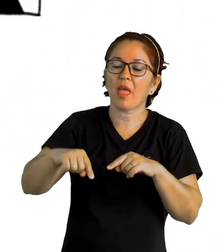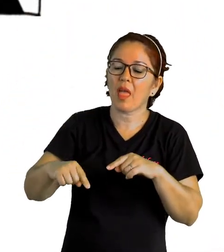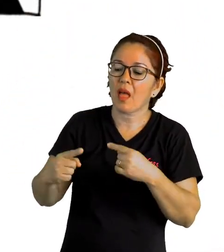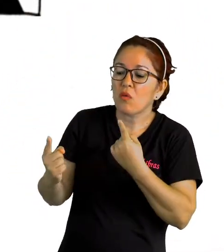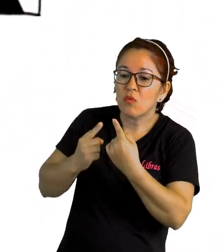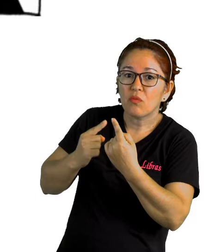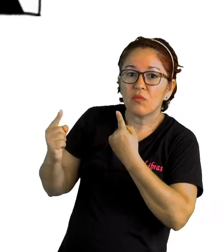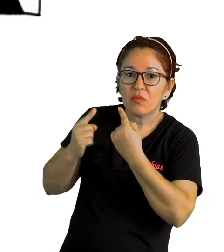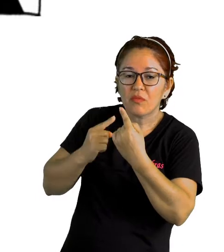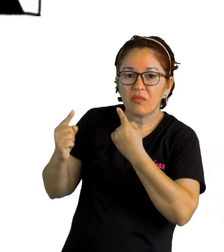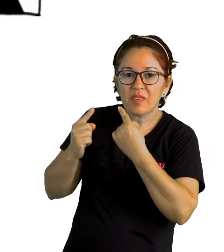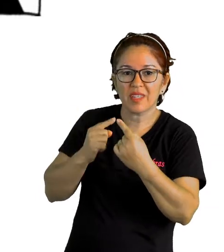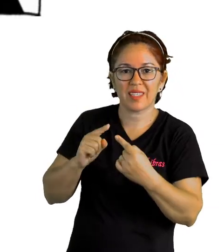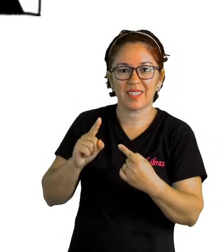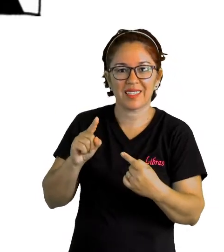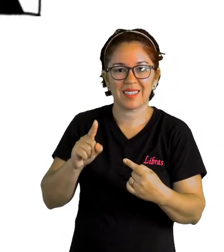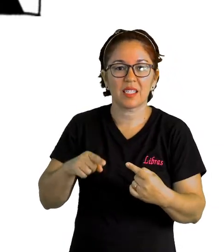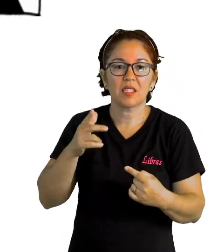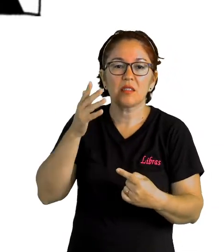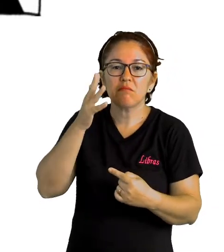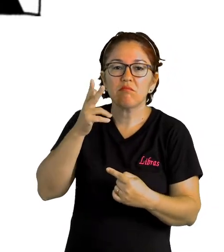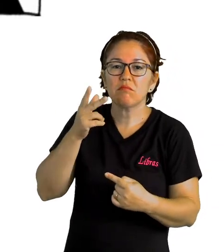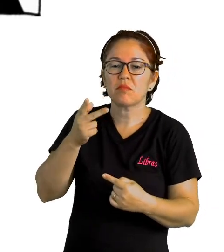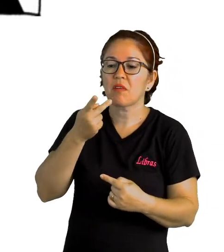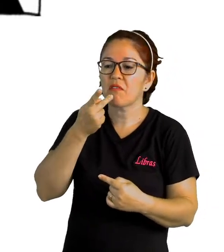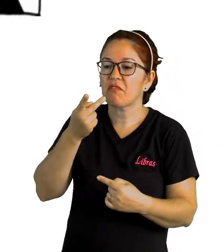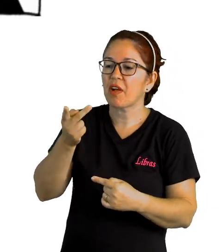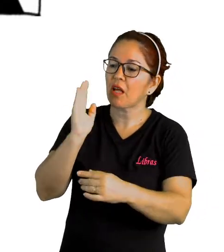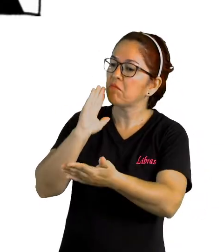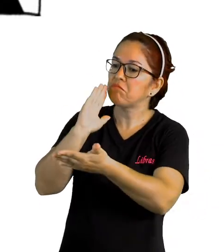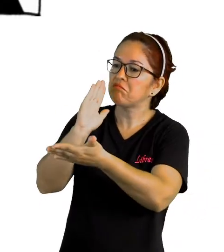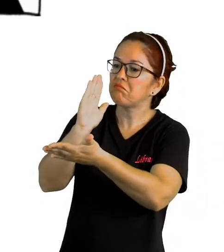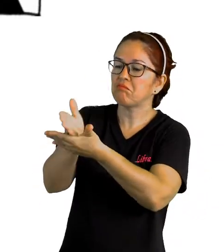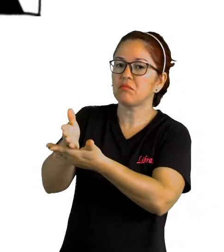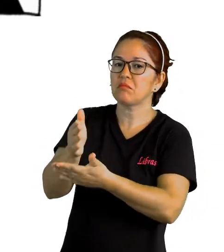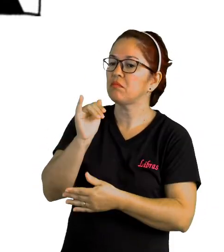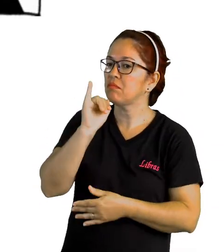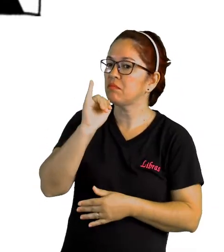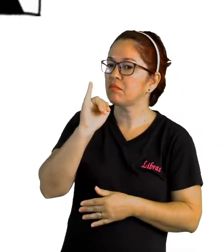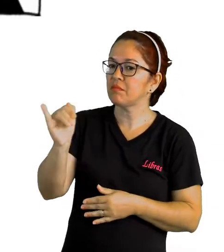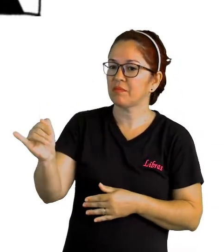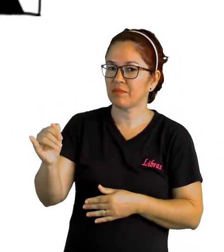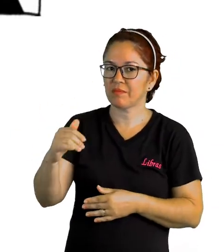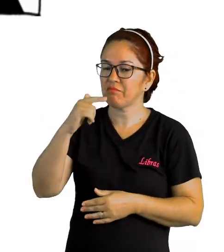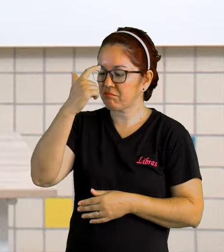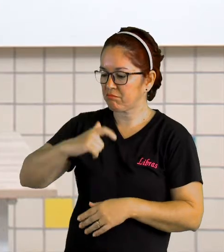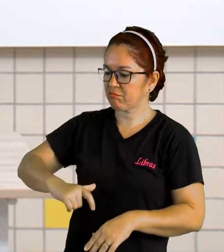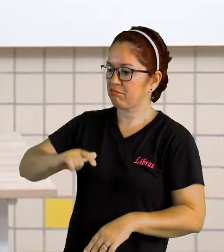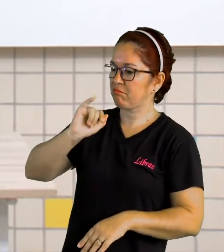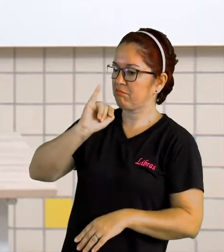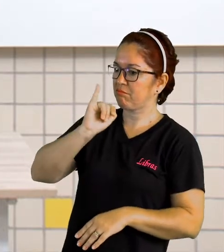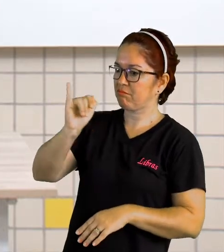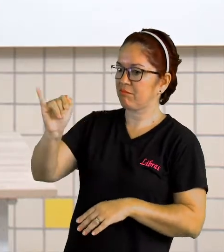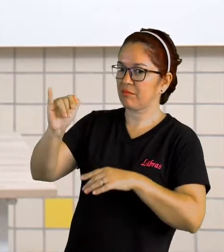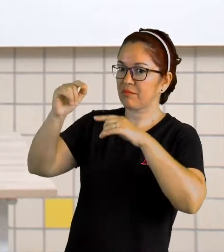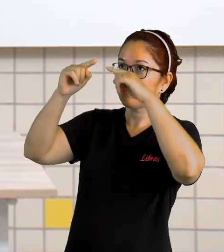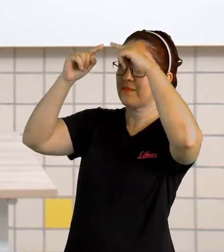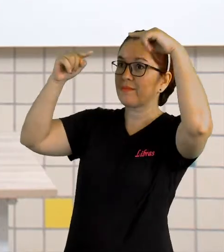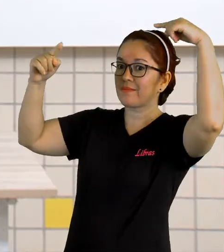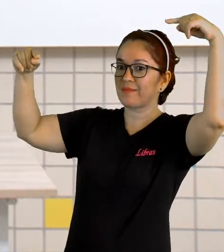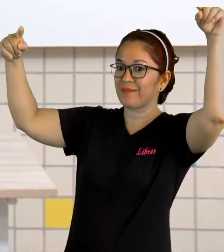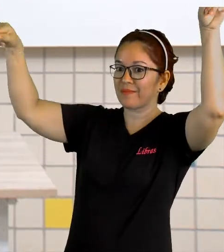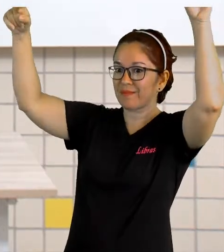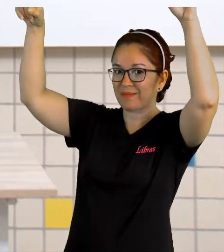de discurso direto, por ser o próprio personagem que está falando. Essa é uma das